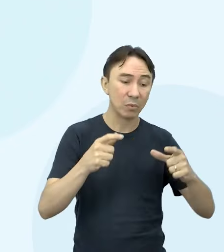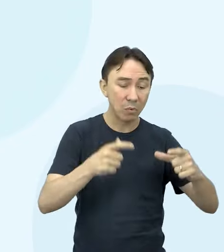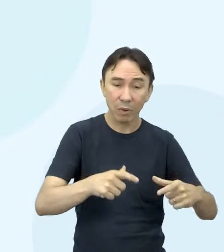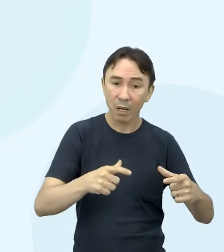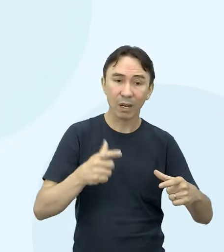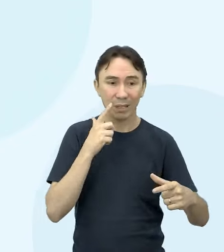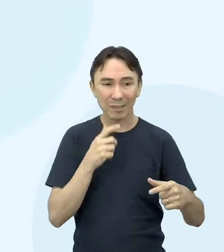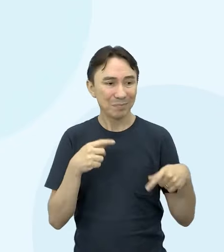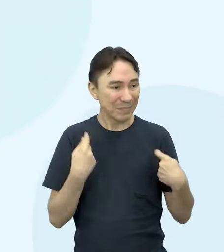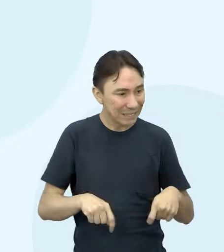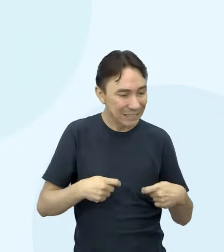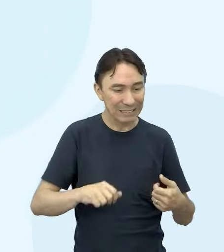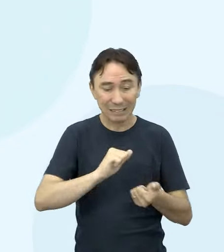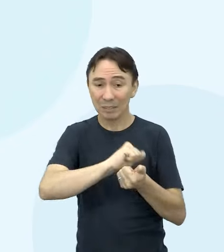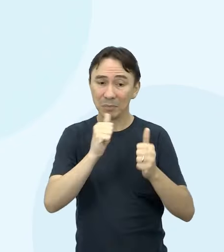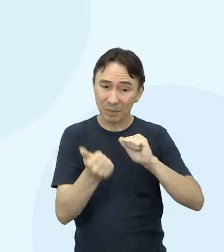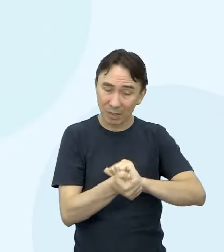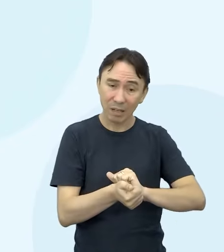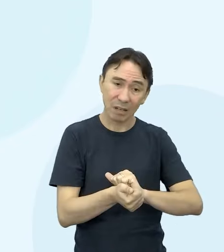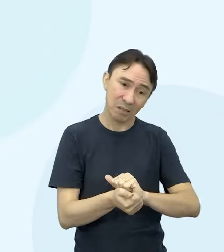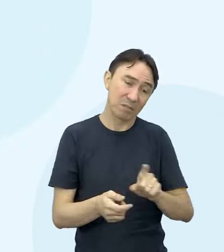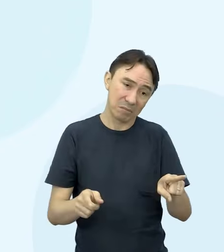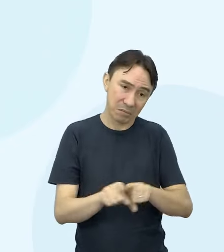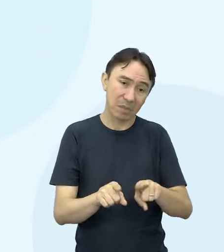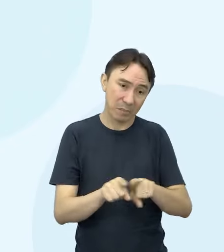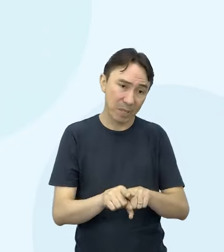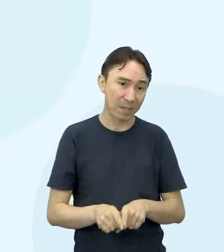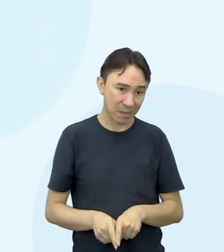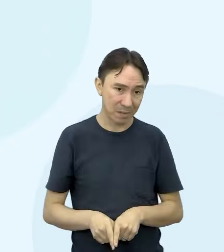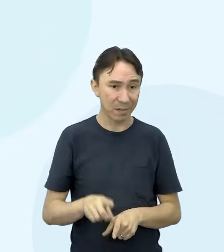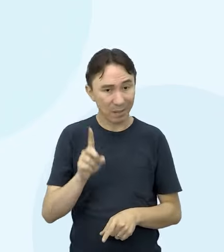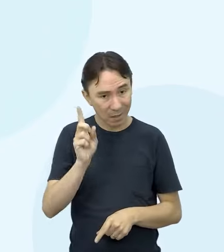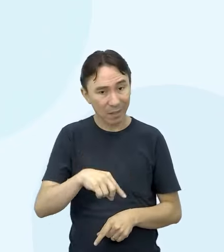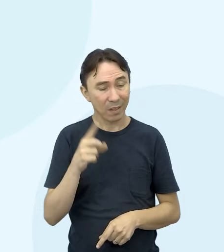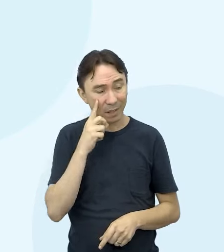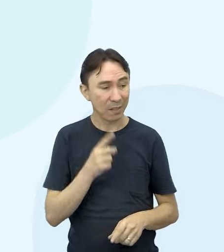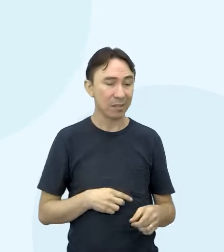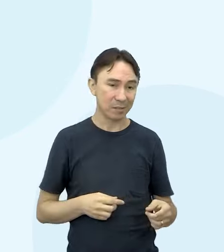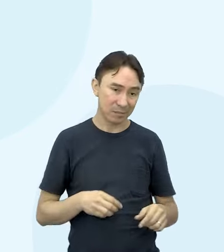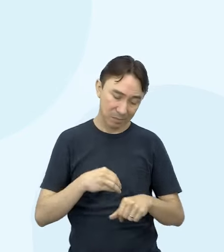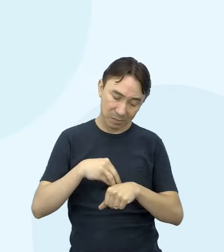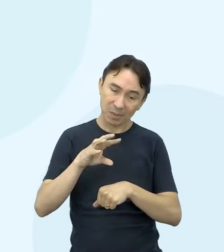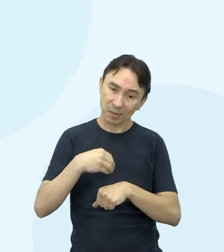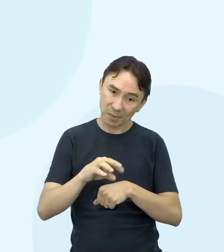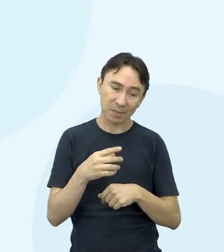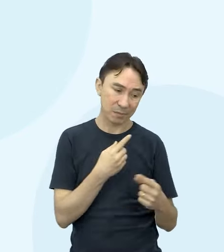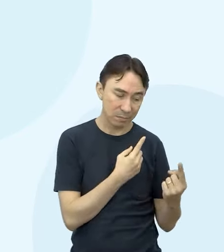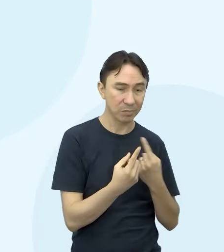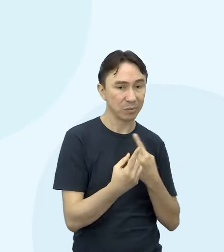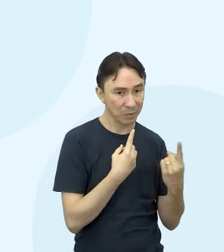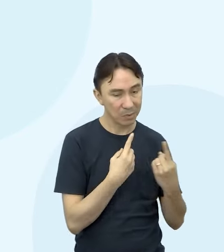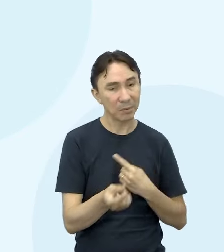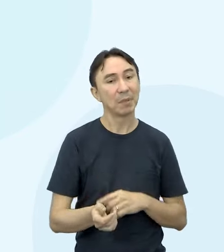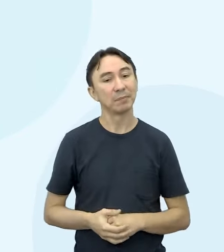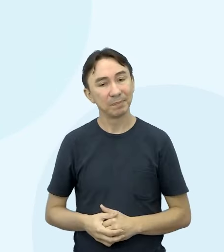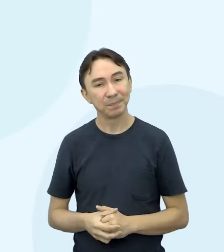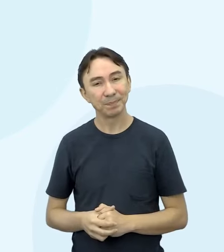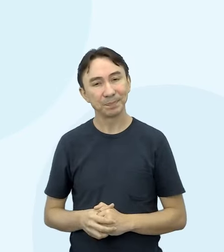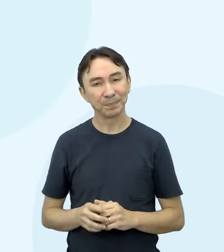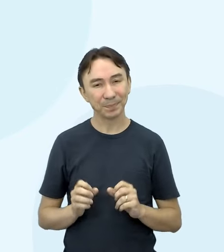sua turma, da sua escola. Tá? Então essa é a nossa sugestão de desdobramento.